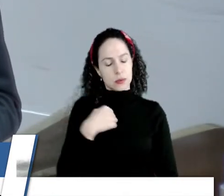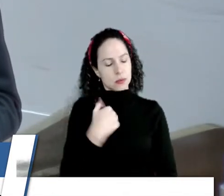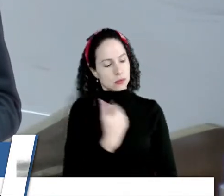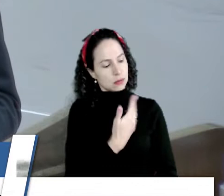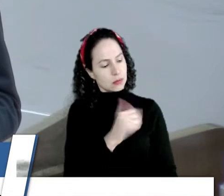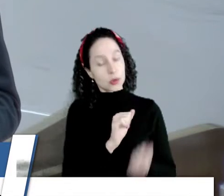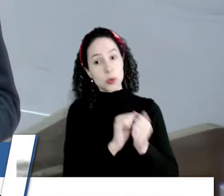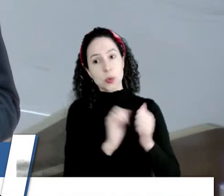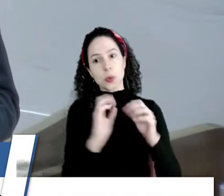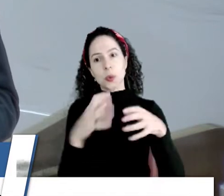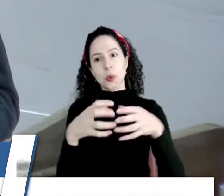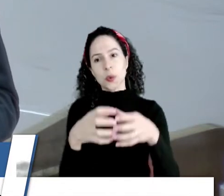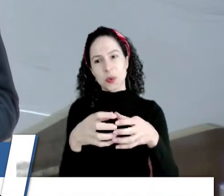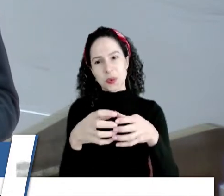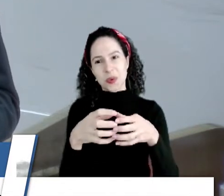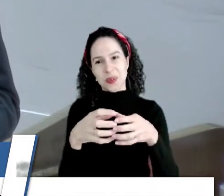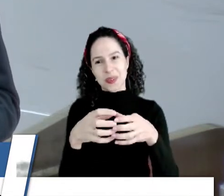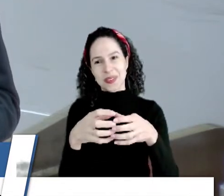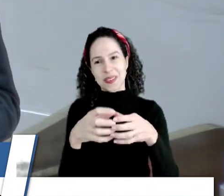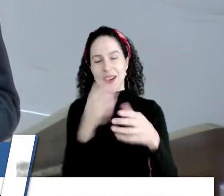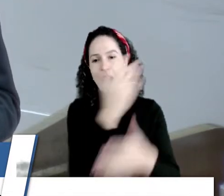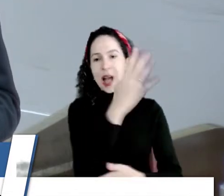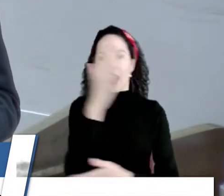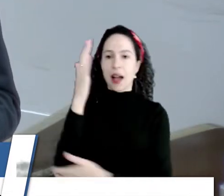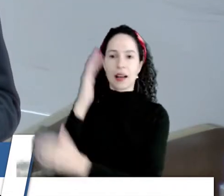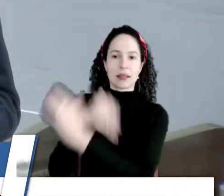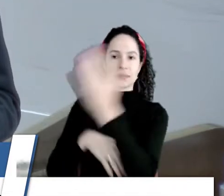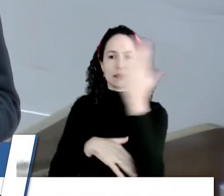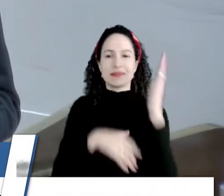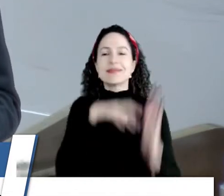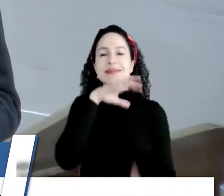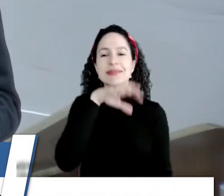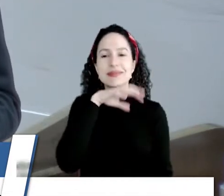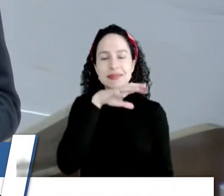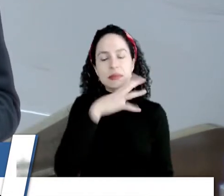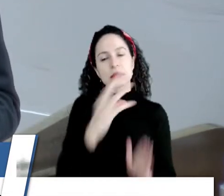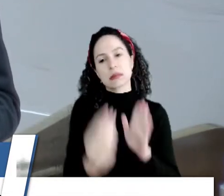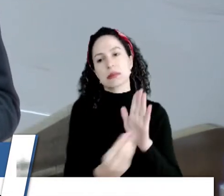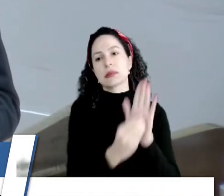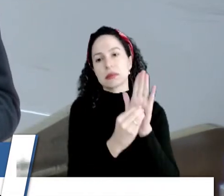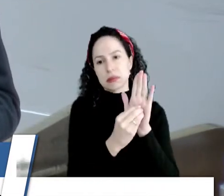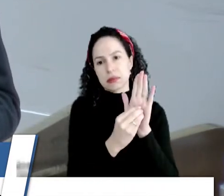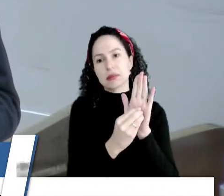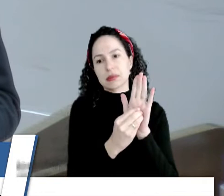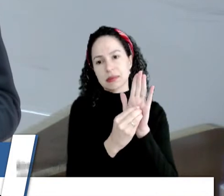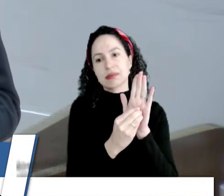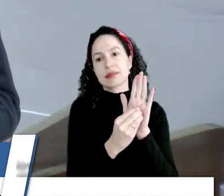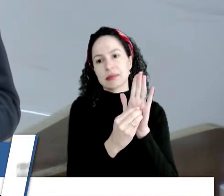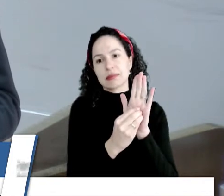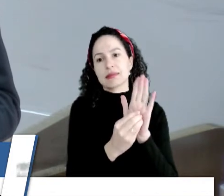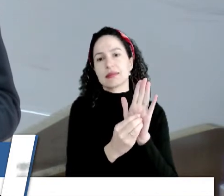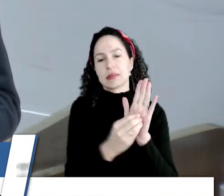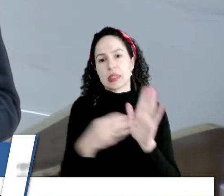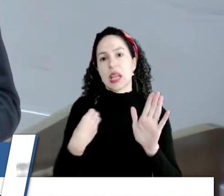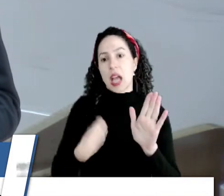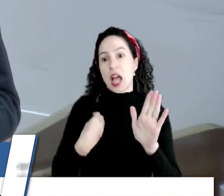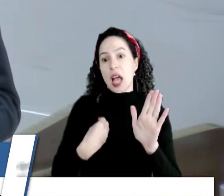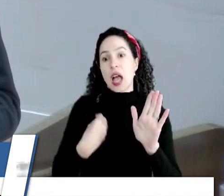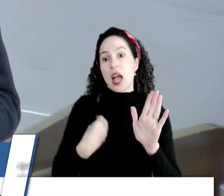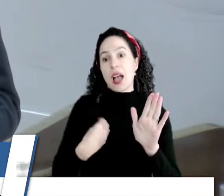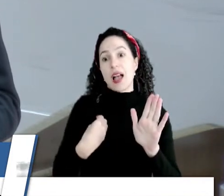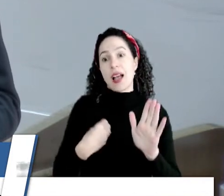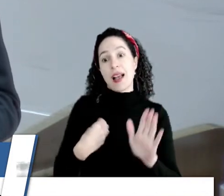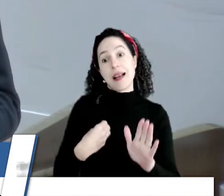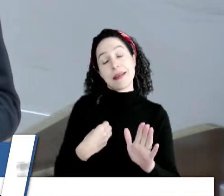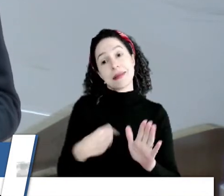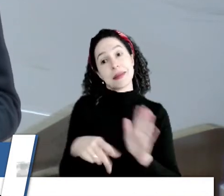Animal e deixar isso registrado, que a vida pública tem os percalços, mas o que você conquista e o que